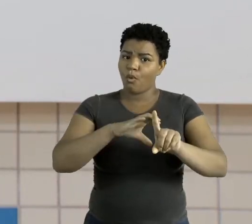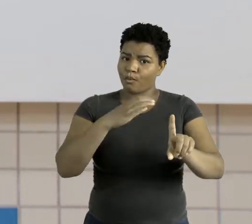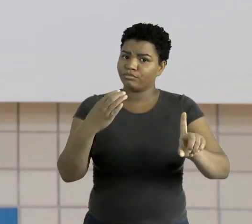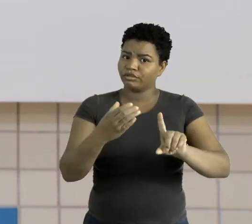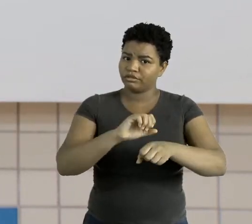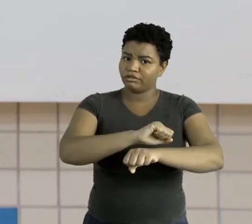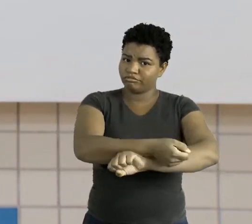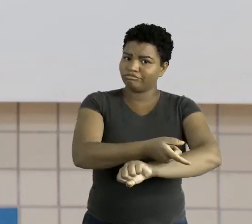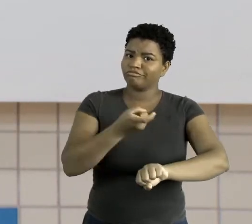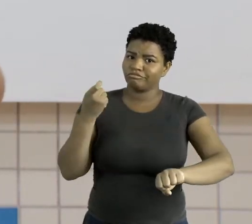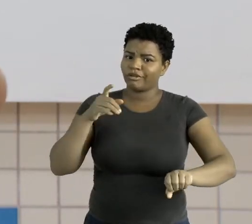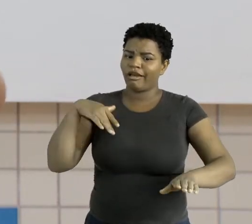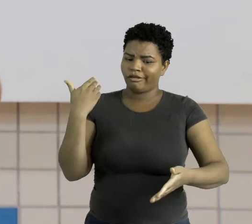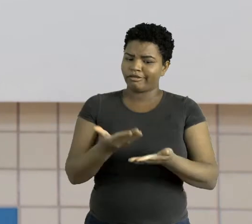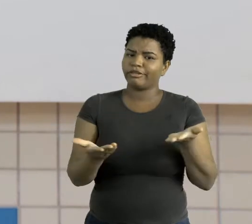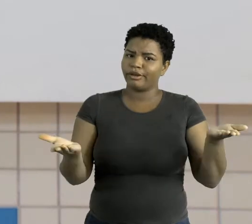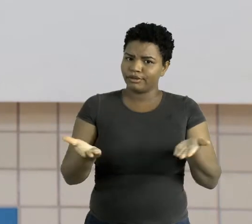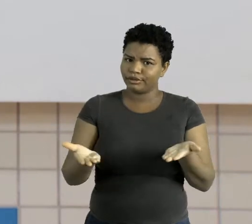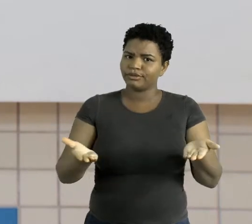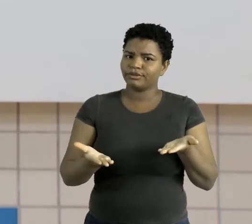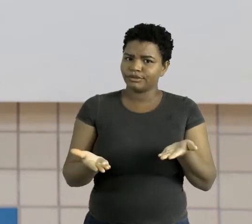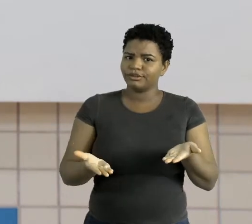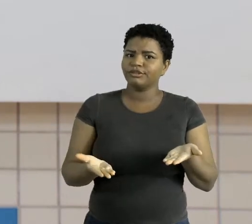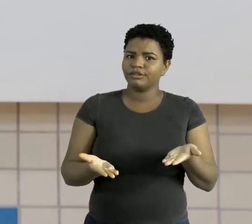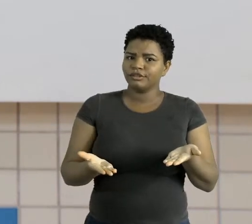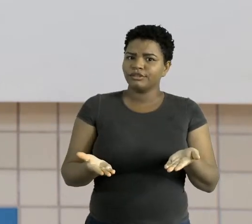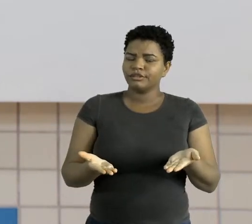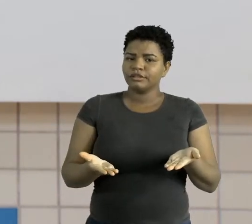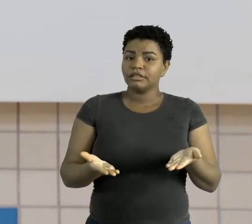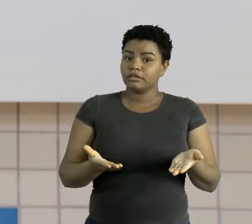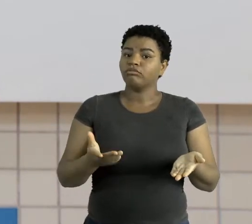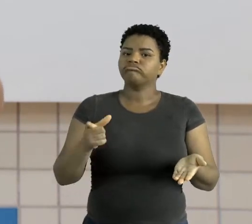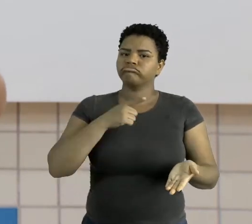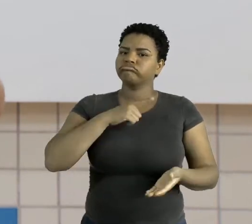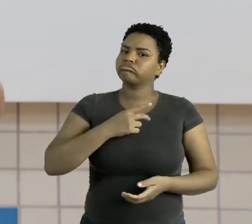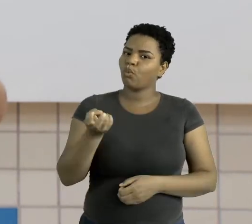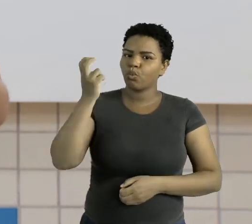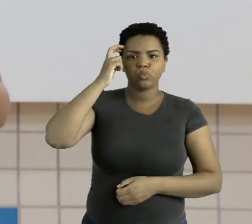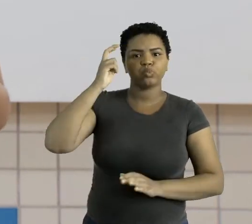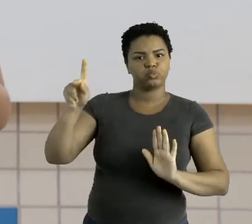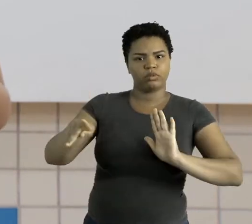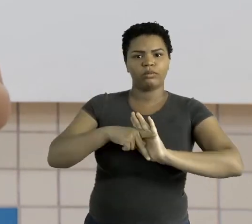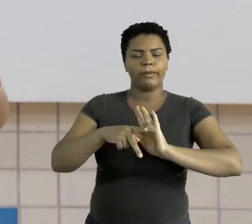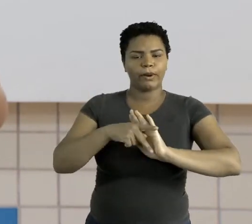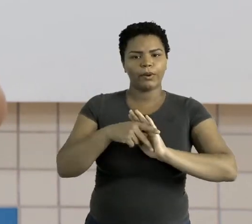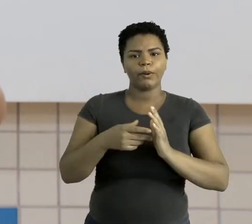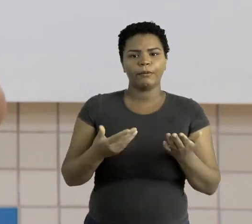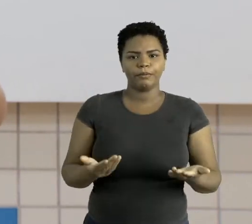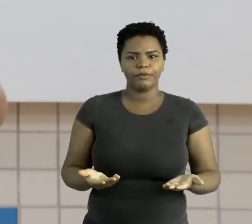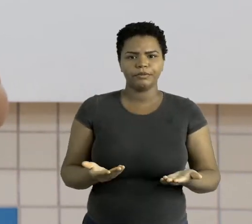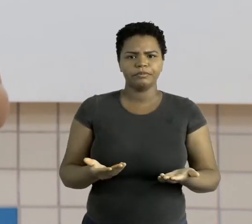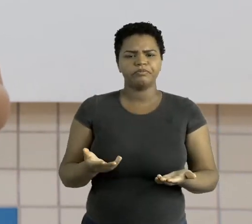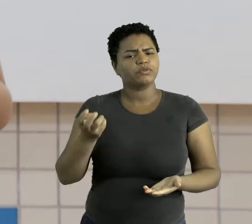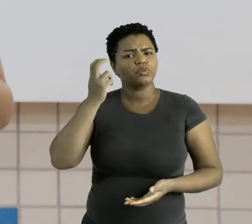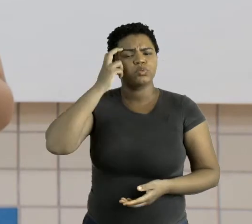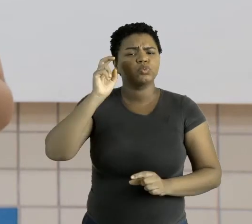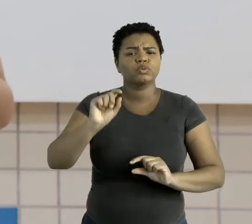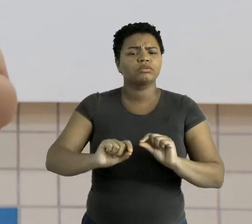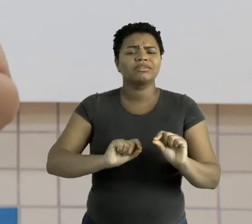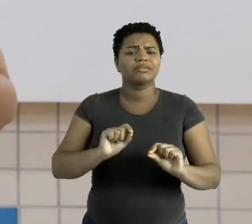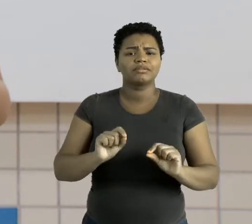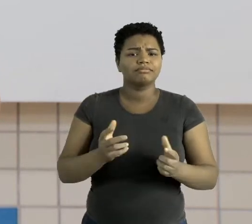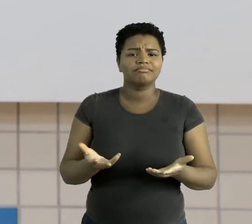Então, até hoje, elas têm uma cultura. O que é essa cultura, professora? Cultura é quando